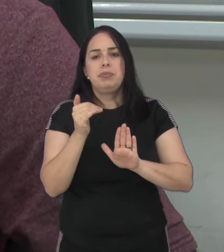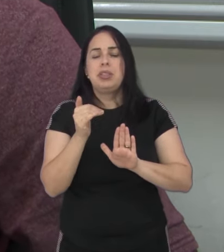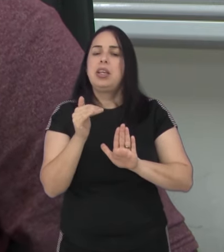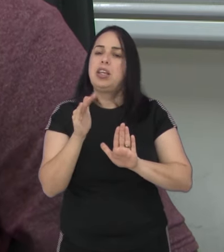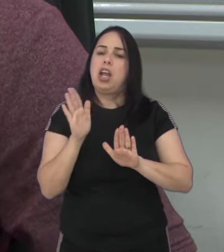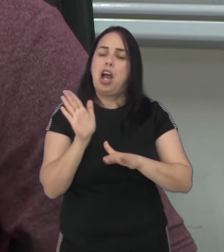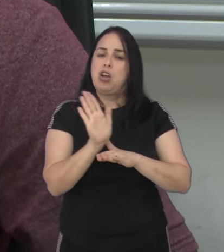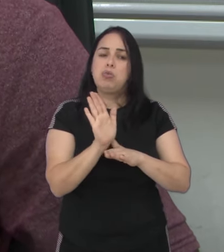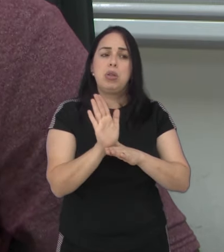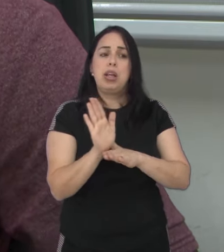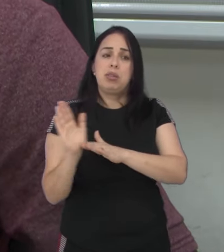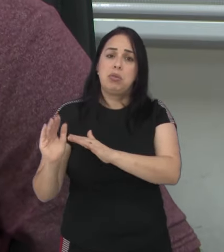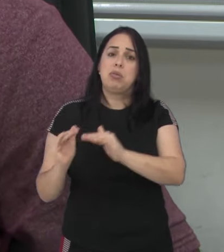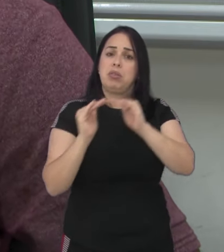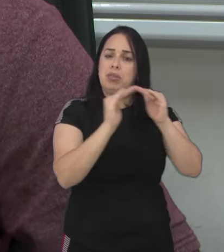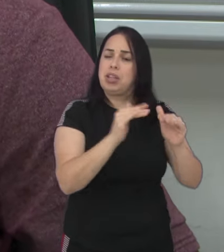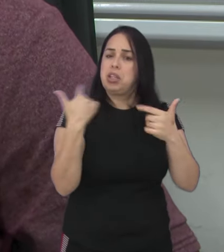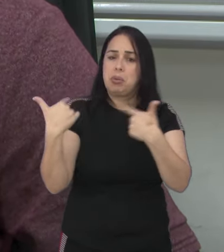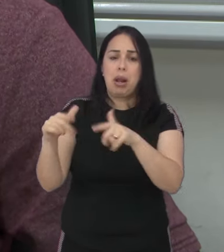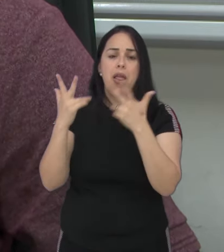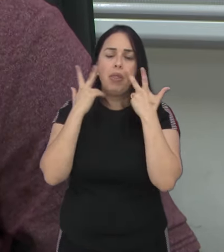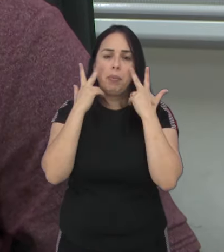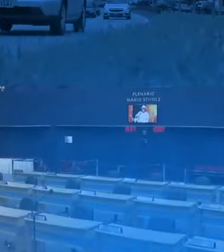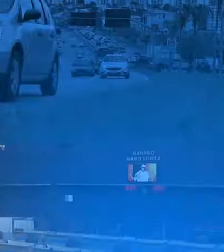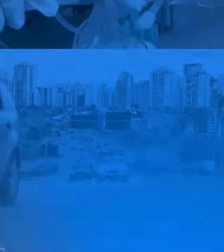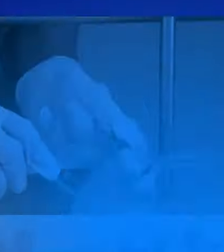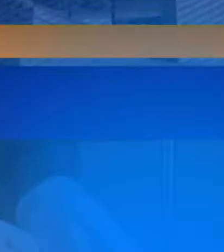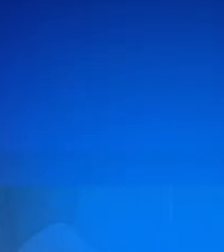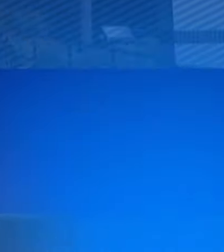entorno dele e ele possa ali trabalhar